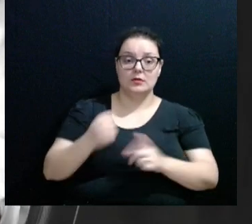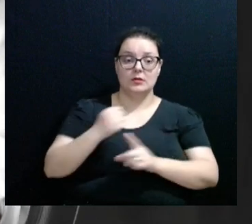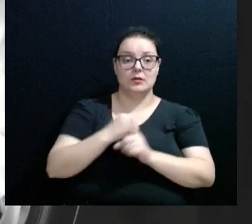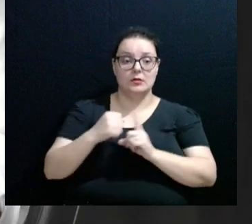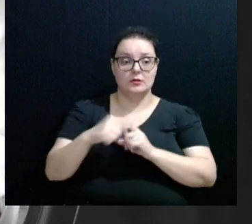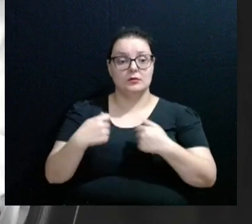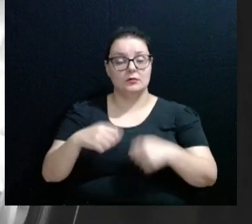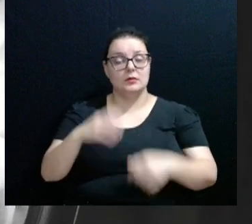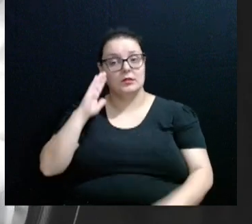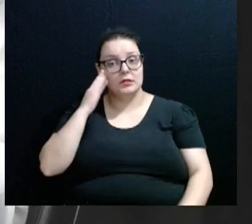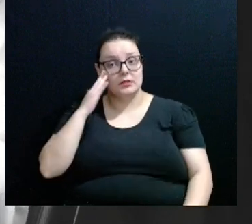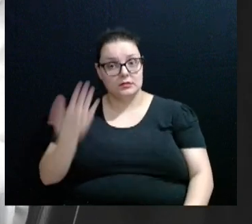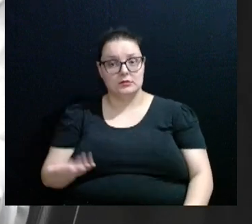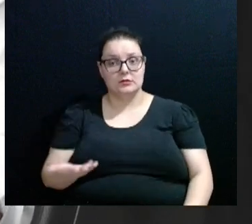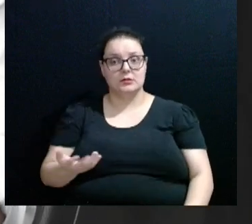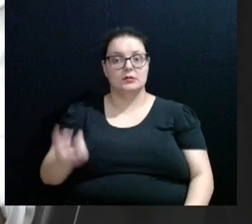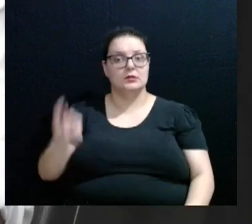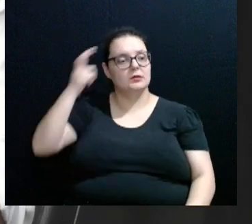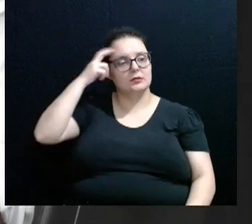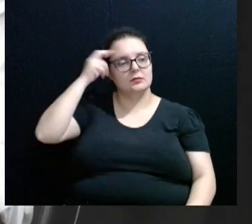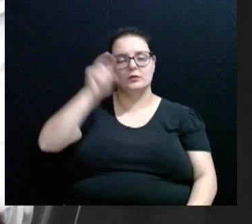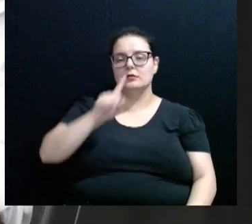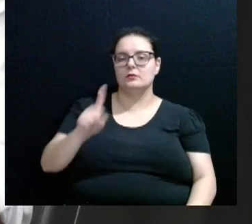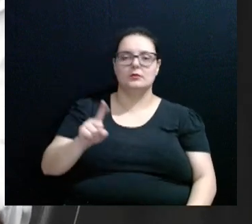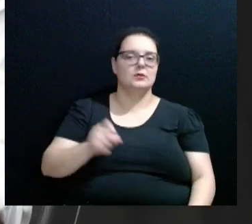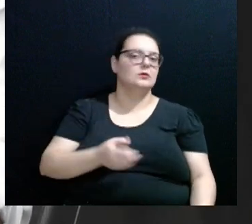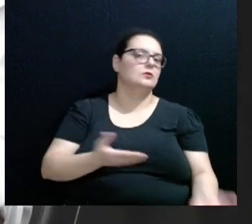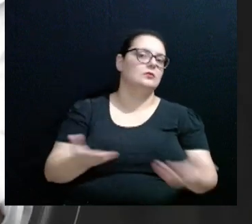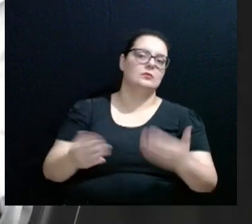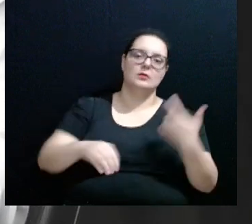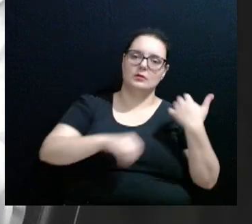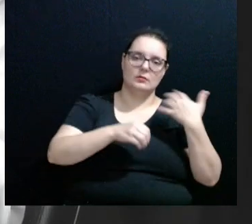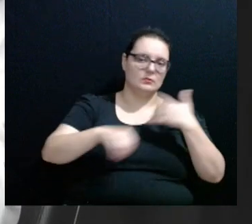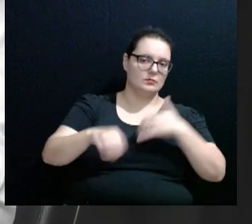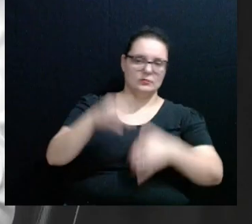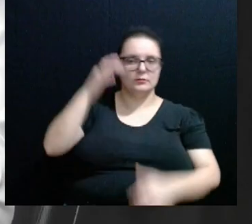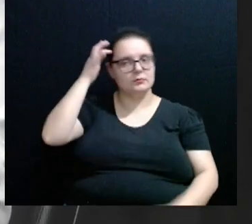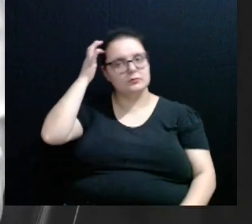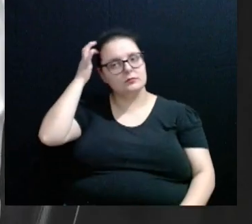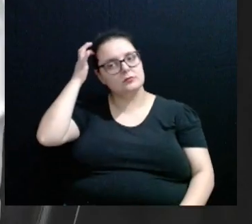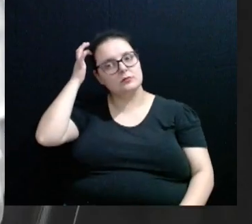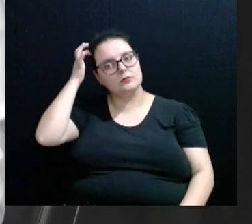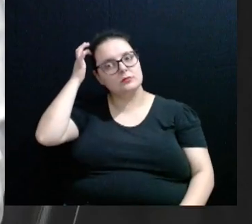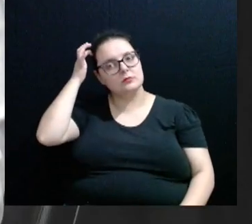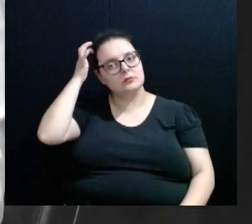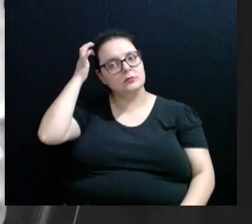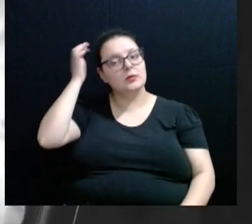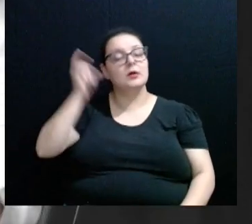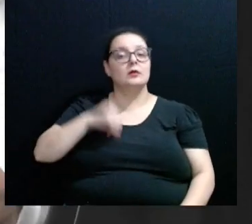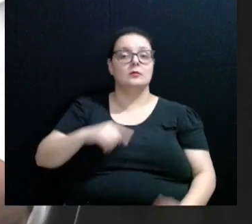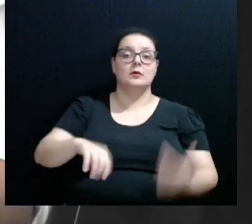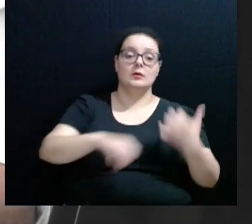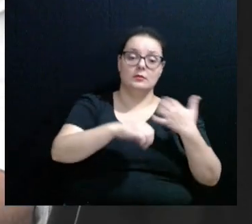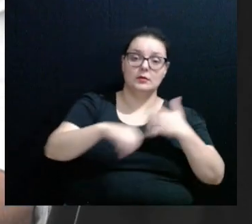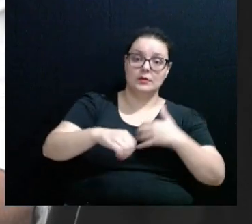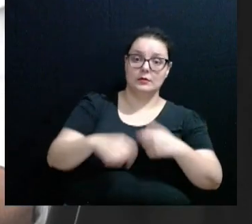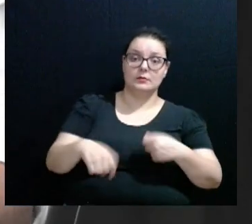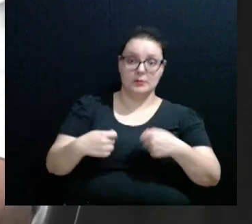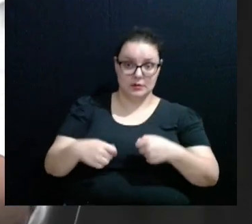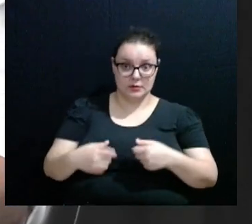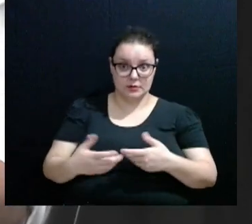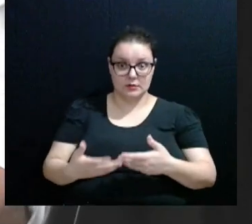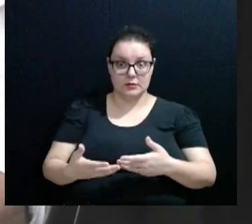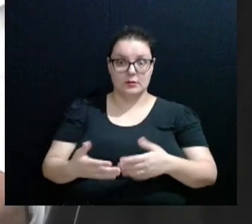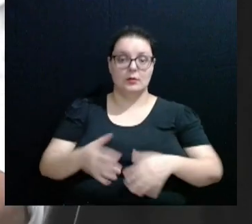entender que cultura não é só apresentação da orquestra sinfônica. Para que tenha apresentação da orquestra sinfônica, tem todo um movimento,